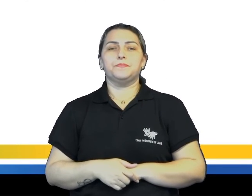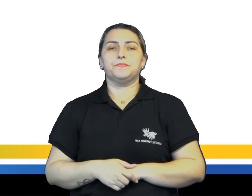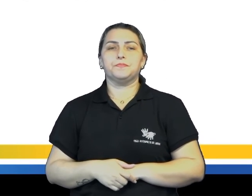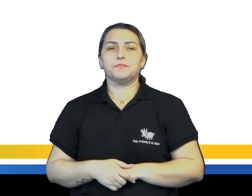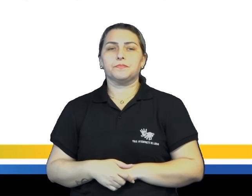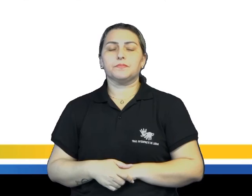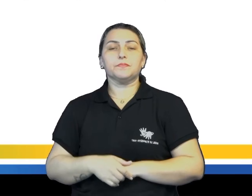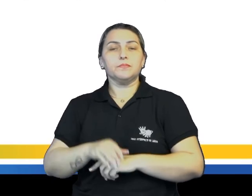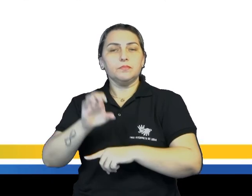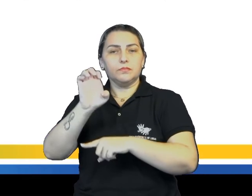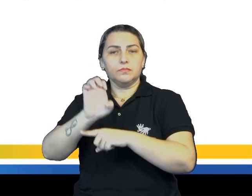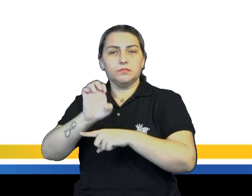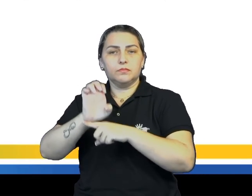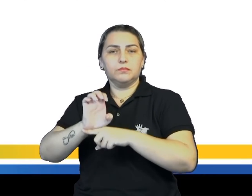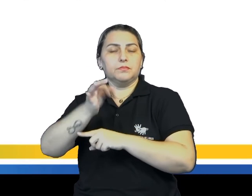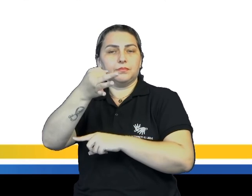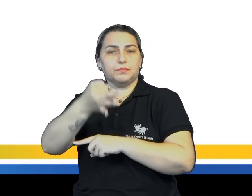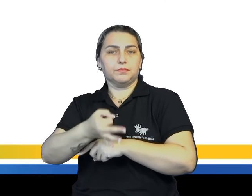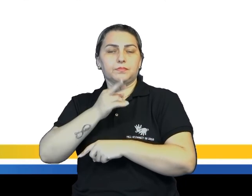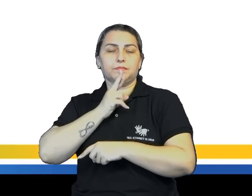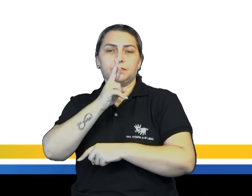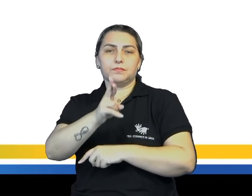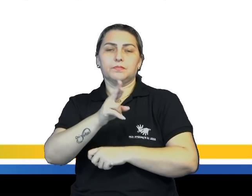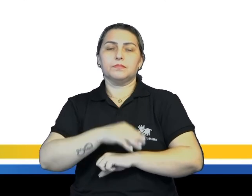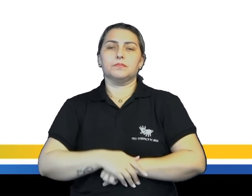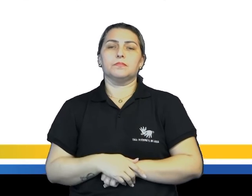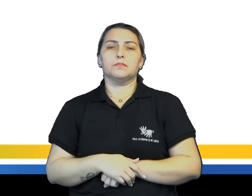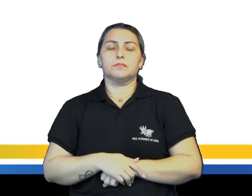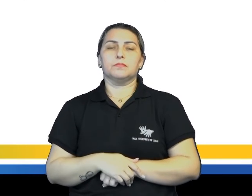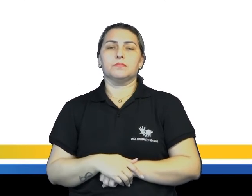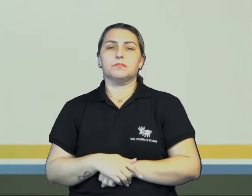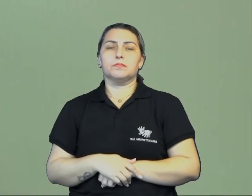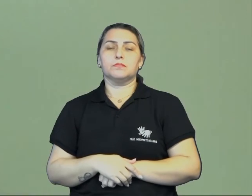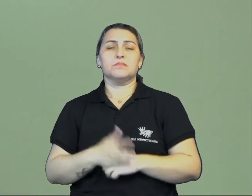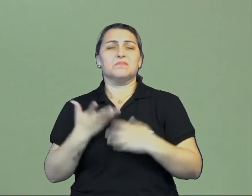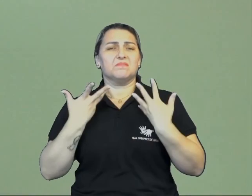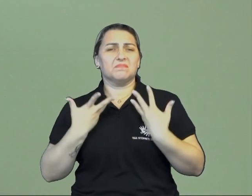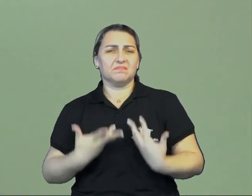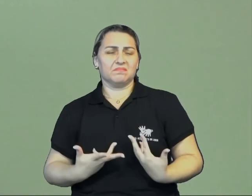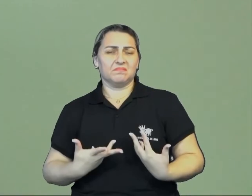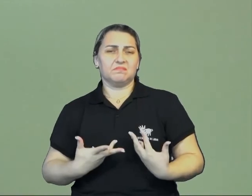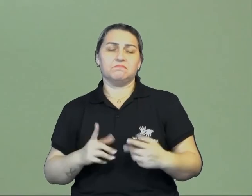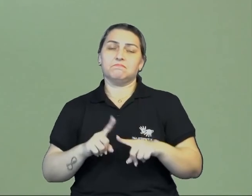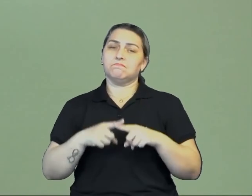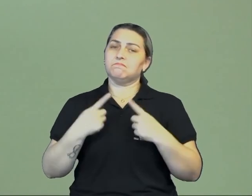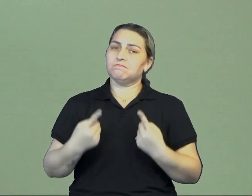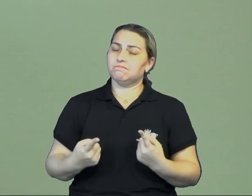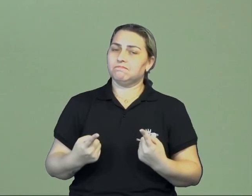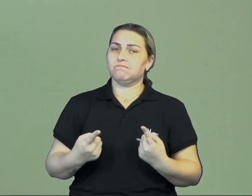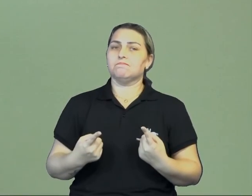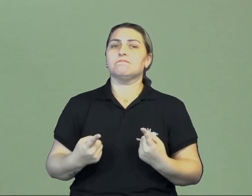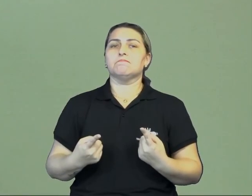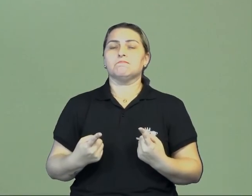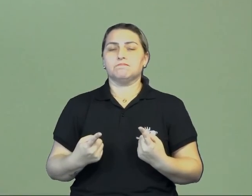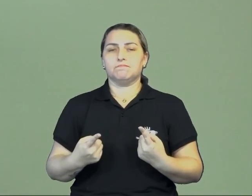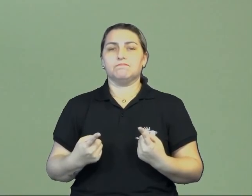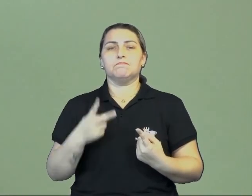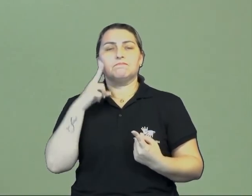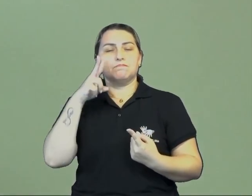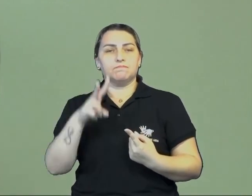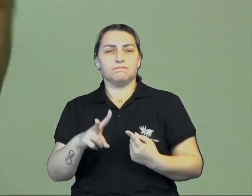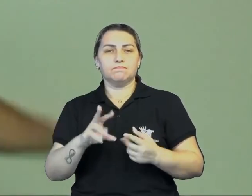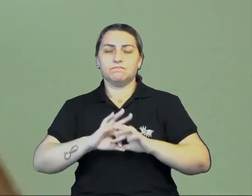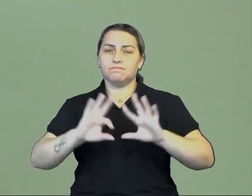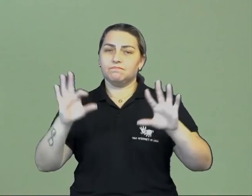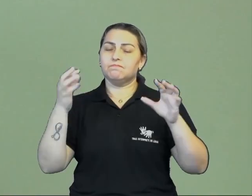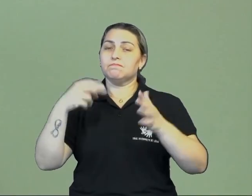que a gente estava falando nessa aula. Sei que foi cansativo, foi muita coisa, mas por enquanto é isso. Vou deixar vocês livres para